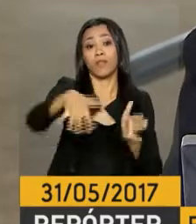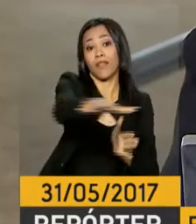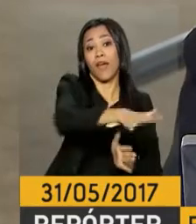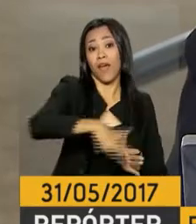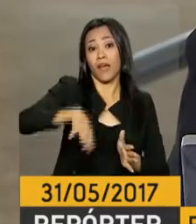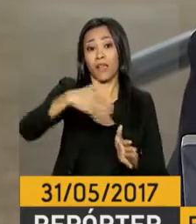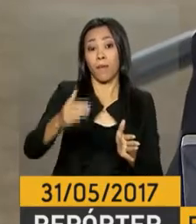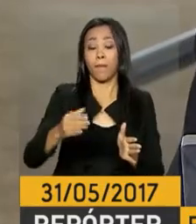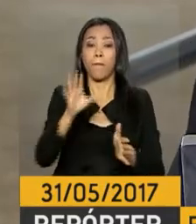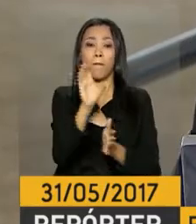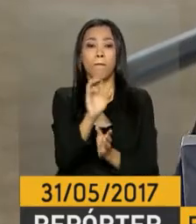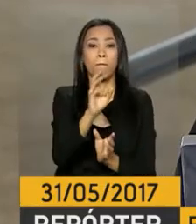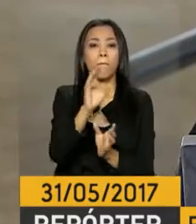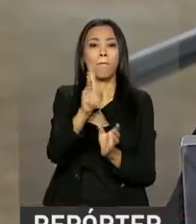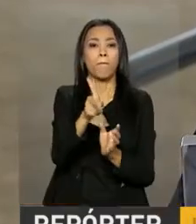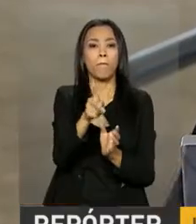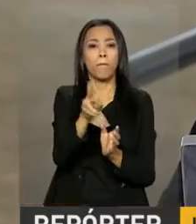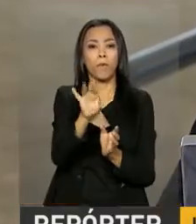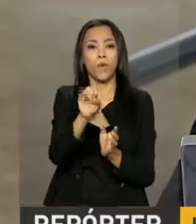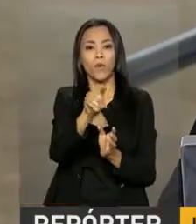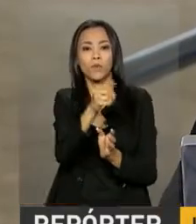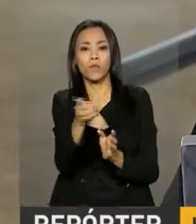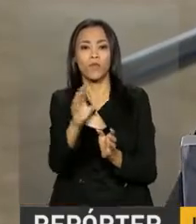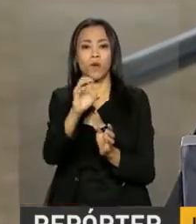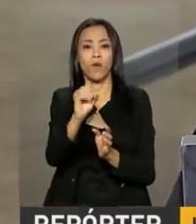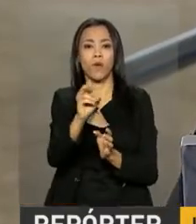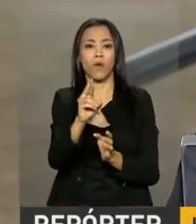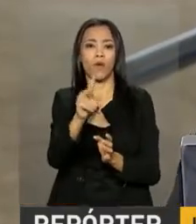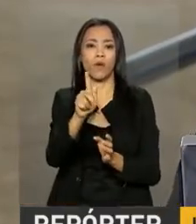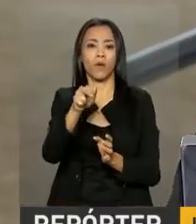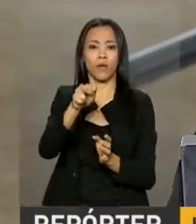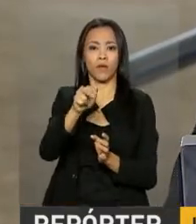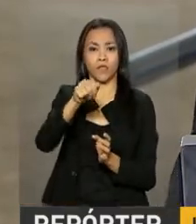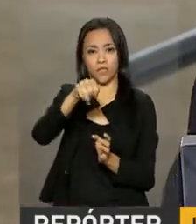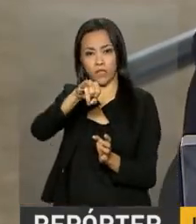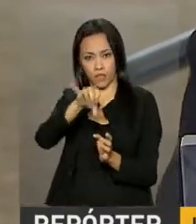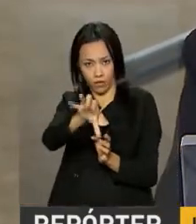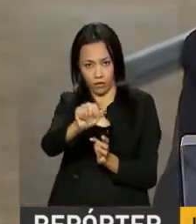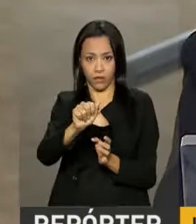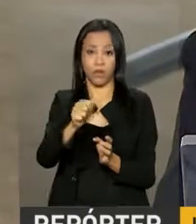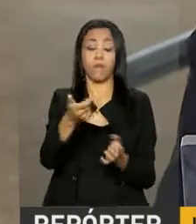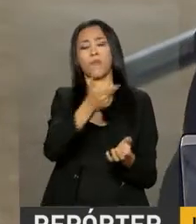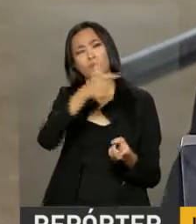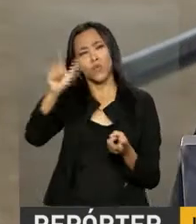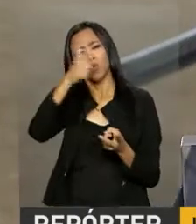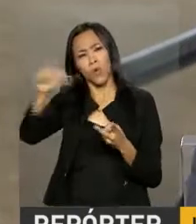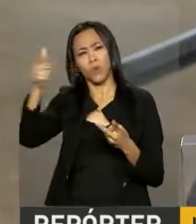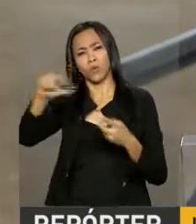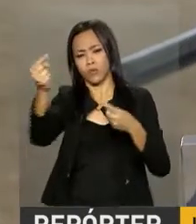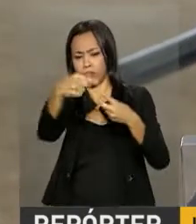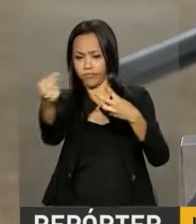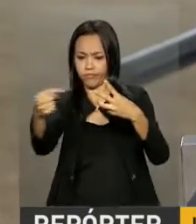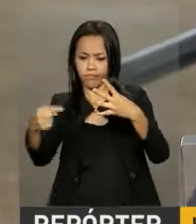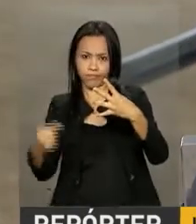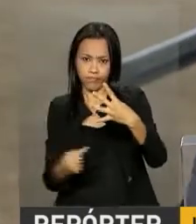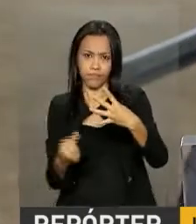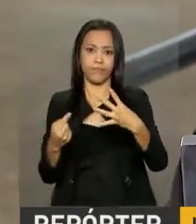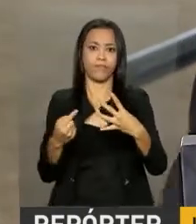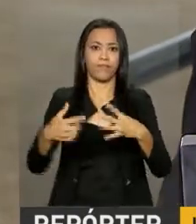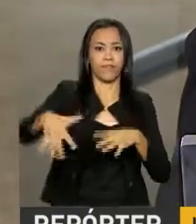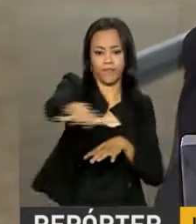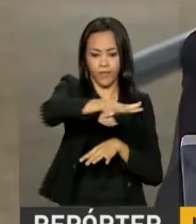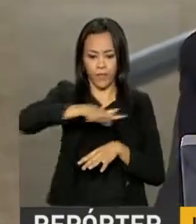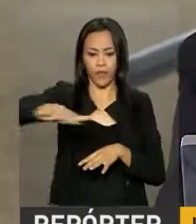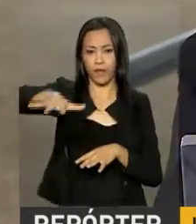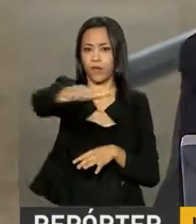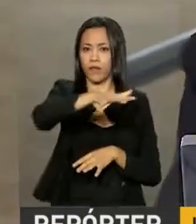e agroecológica. Para as demais, os demais investimentos e custeio para as